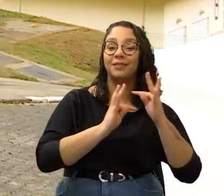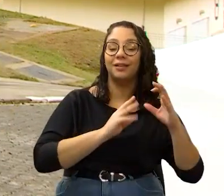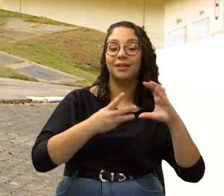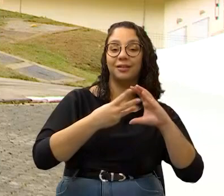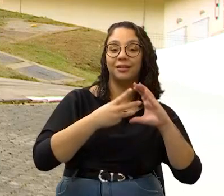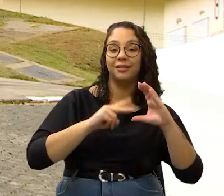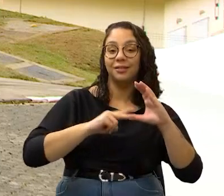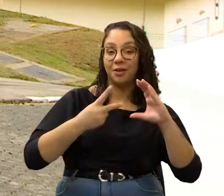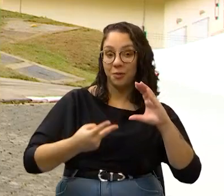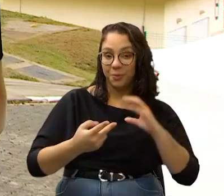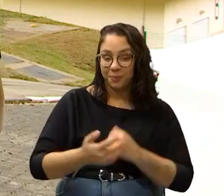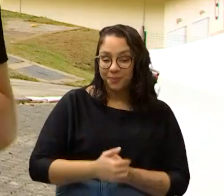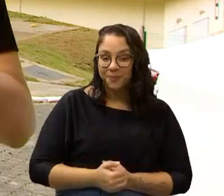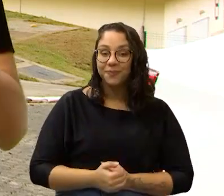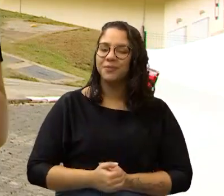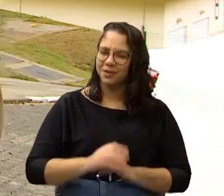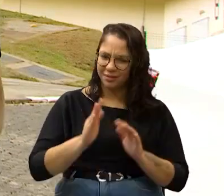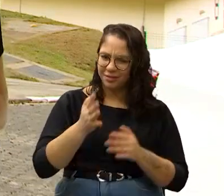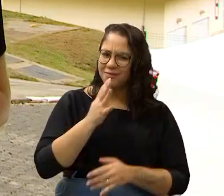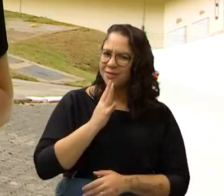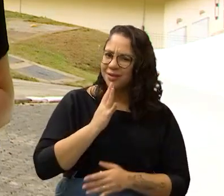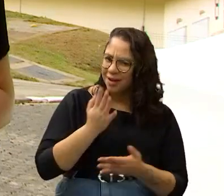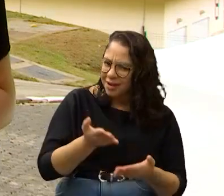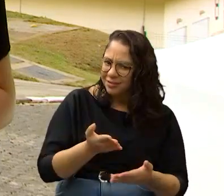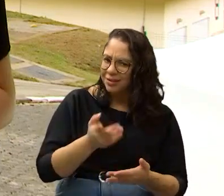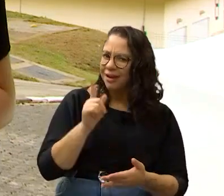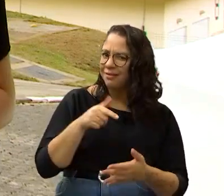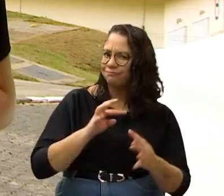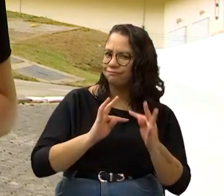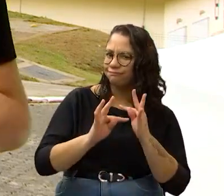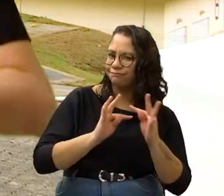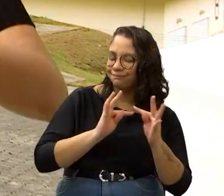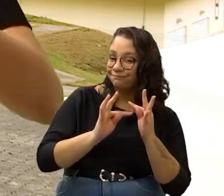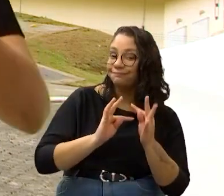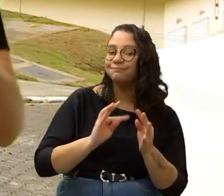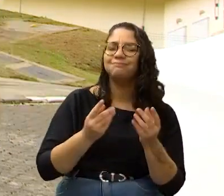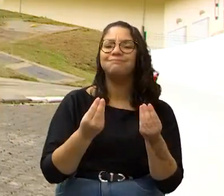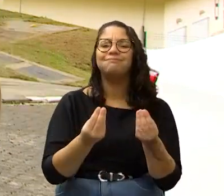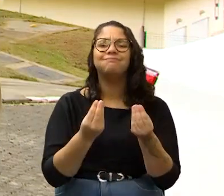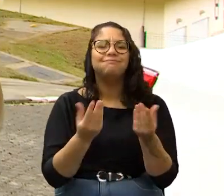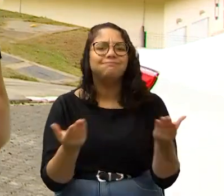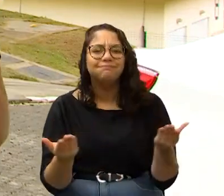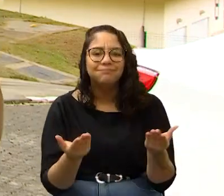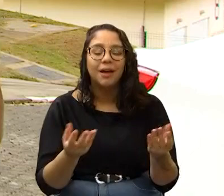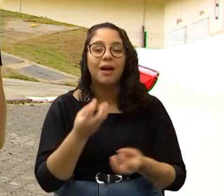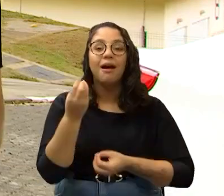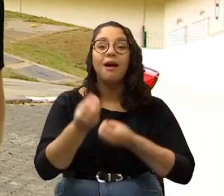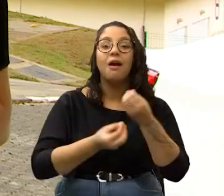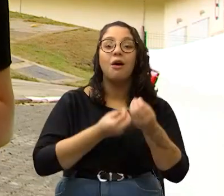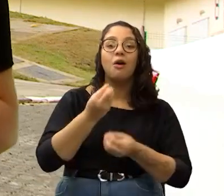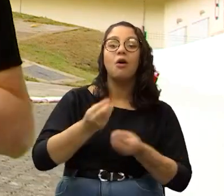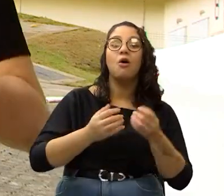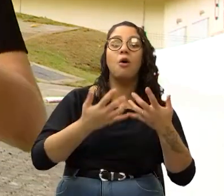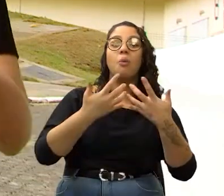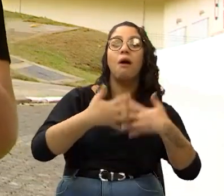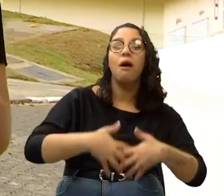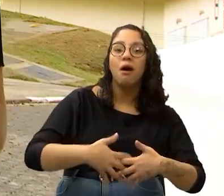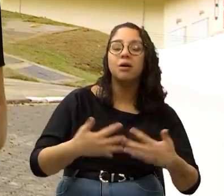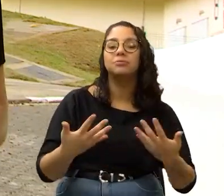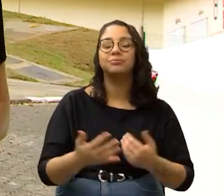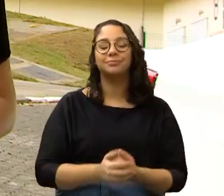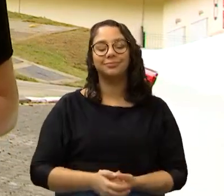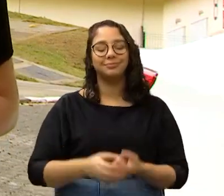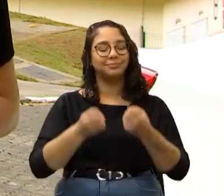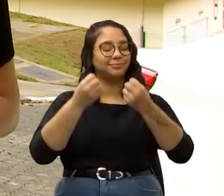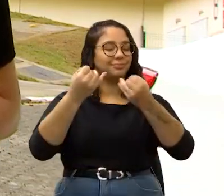tratamento de células-tronco. Já ouviu falar desse procedimento? Para que serve? Como funciona? A gente